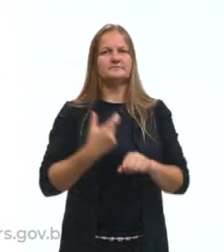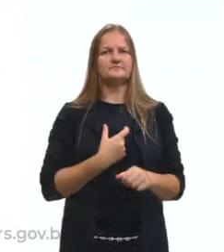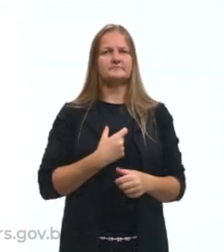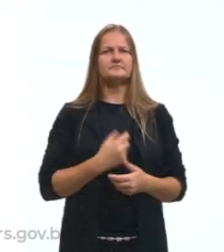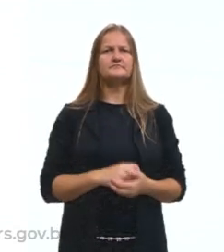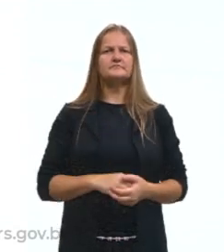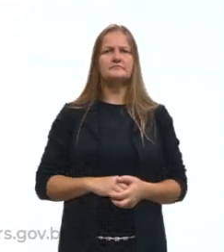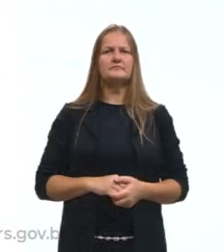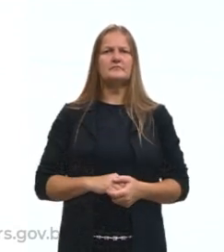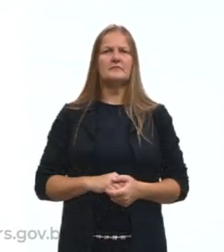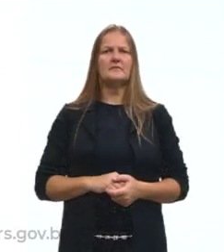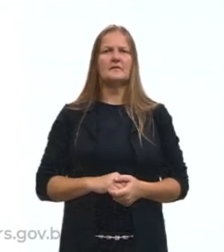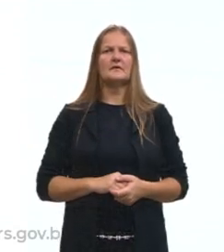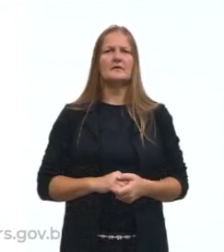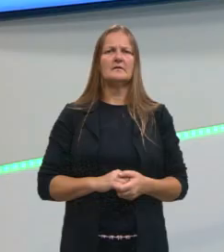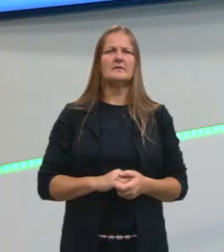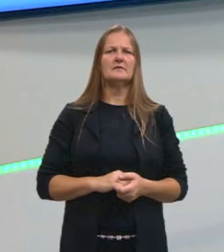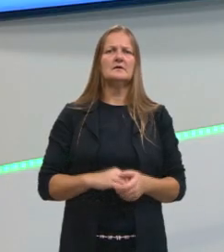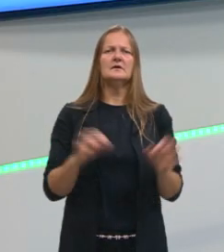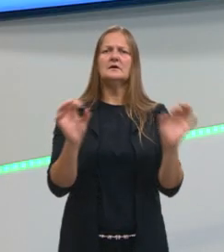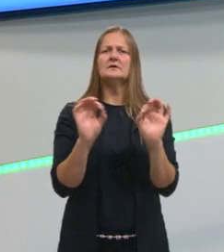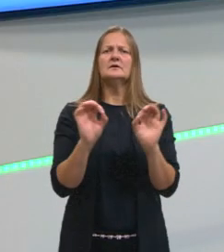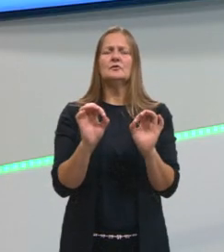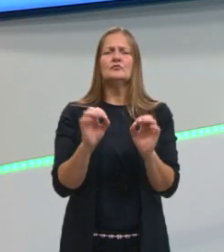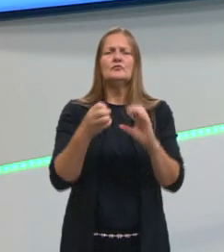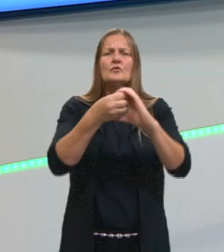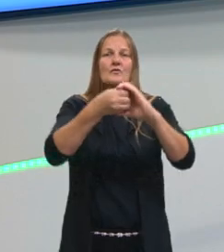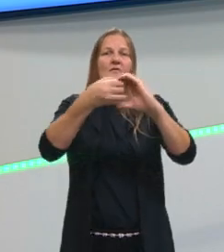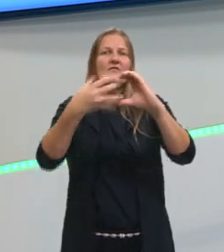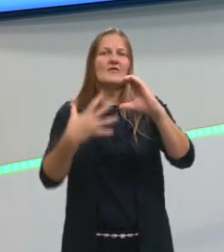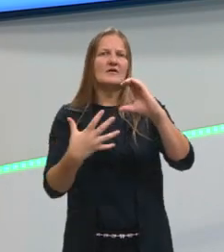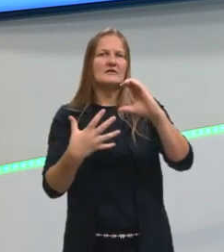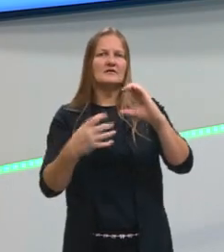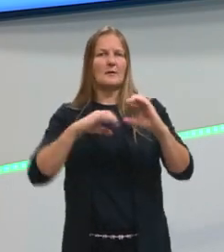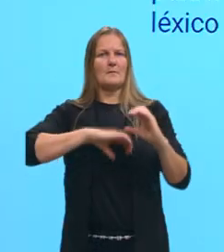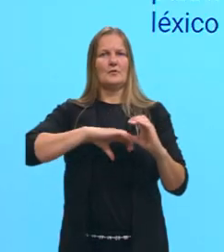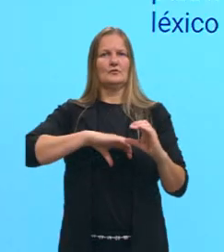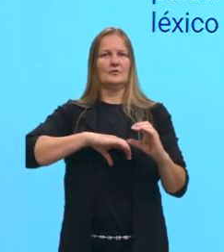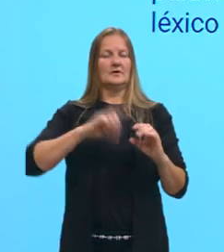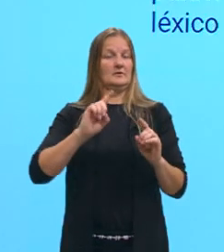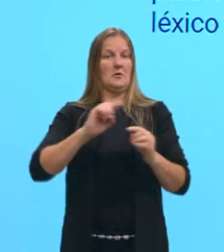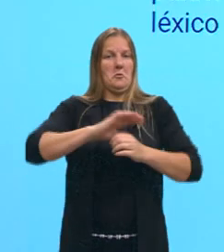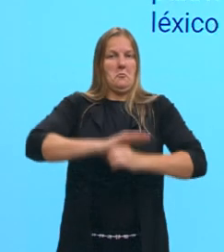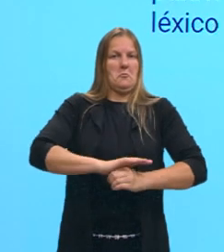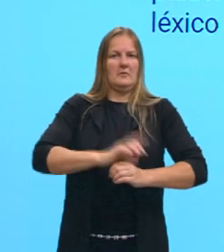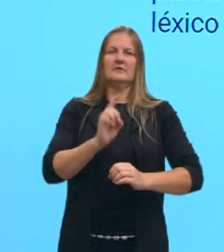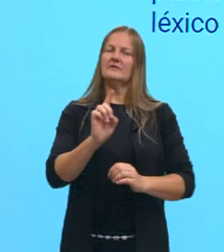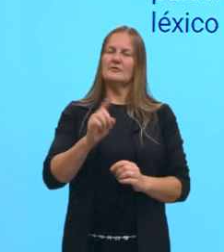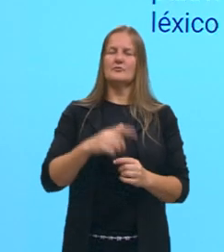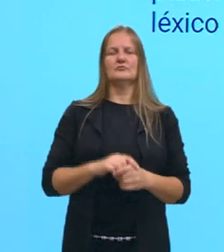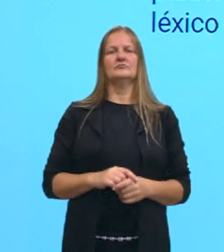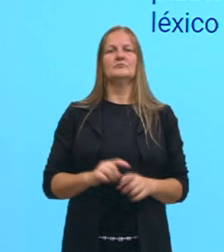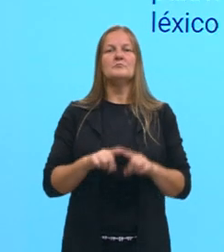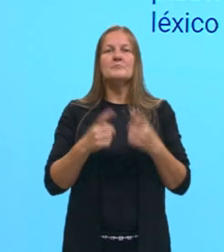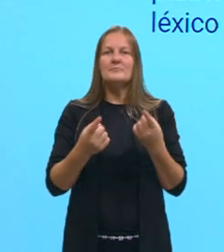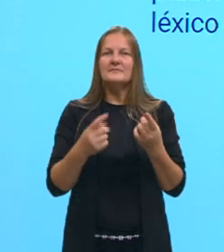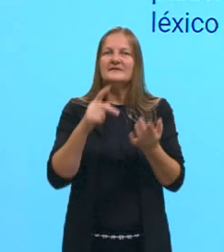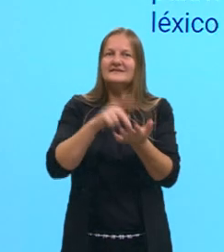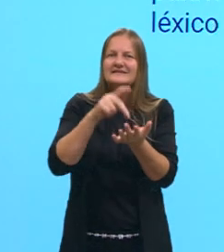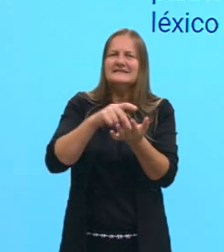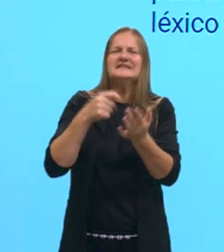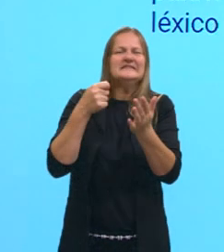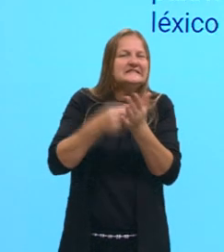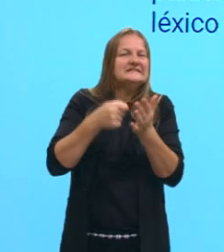o estrangeirismo não diz caracteriza a língua portuguesa na verdade essa é uma